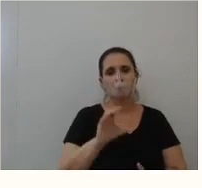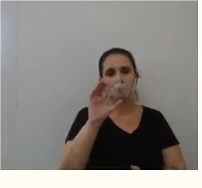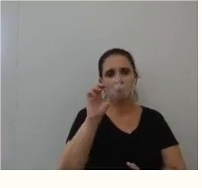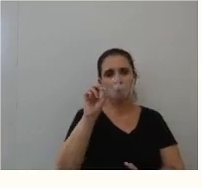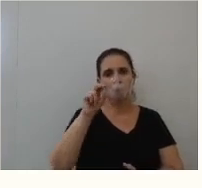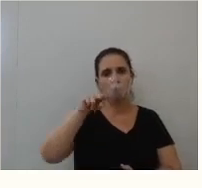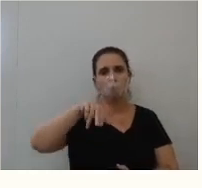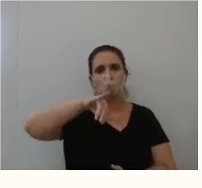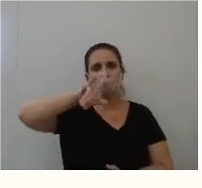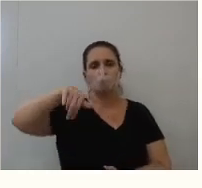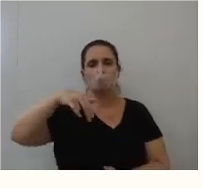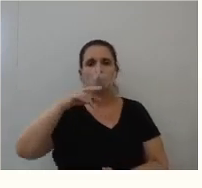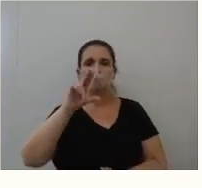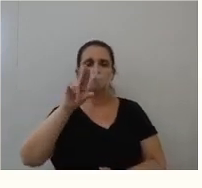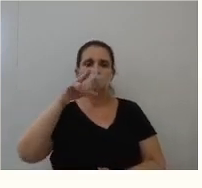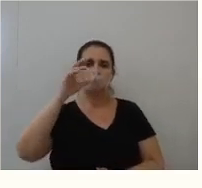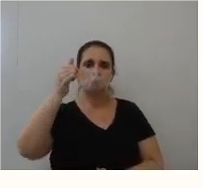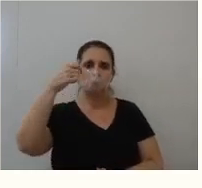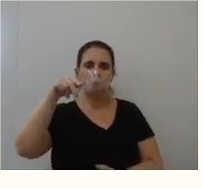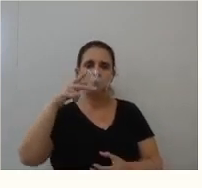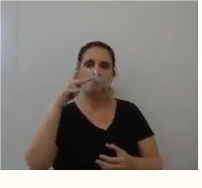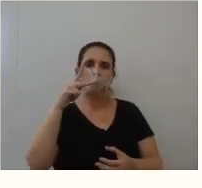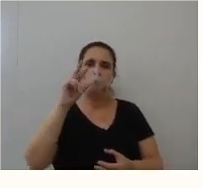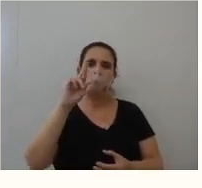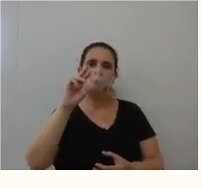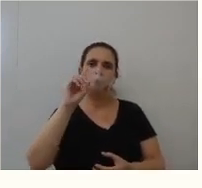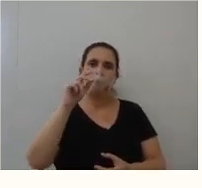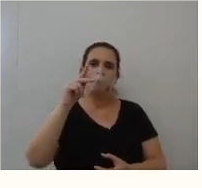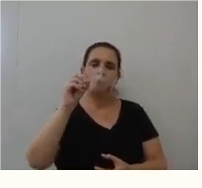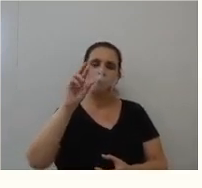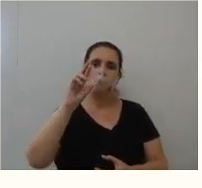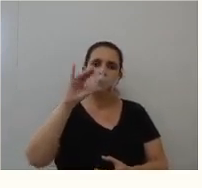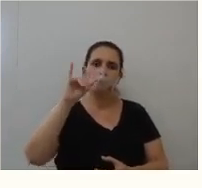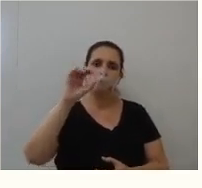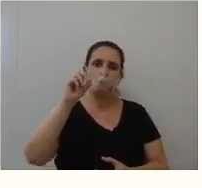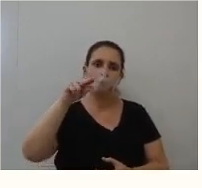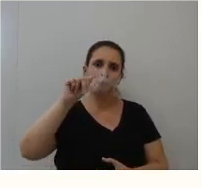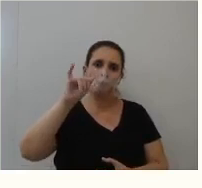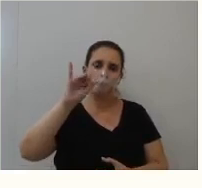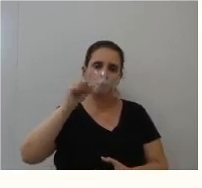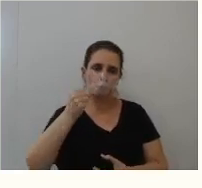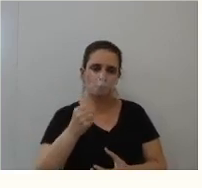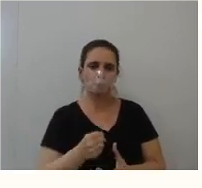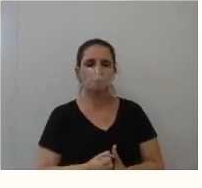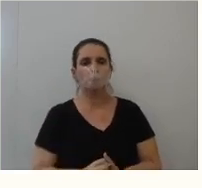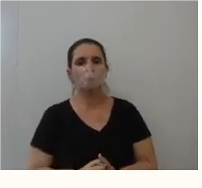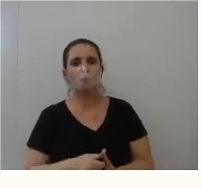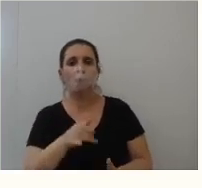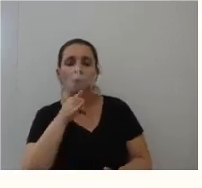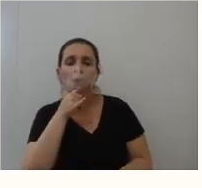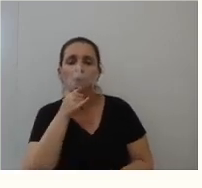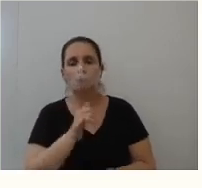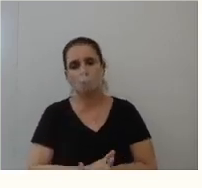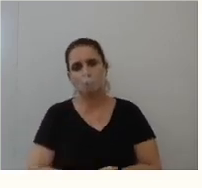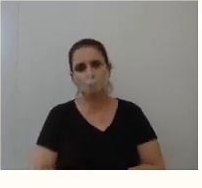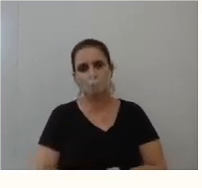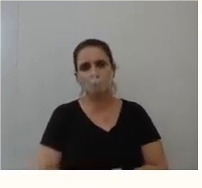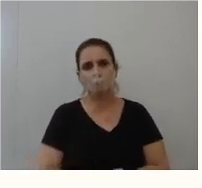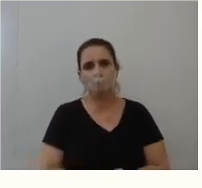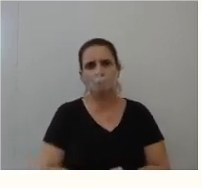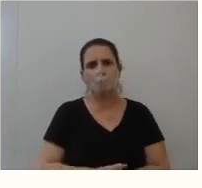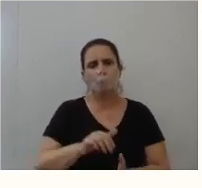Conjunções proporcionais indicam proporção, ó, proporcionalidade. Vamos aos exemplos.